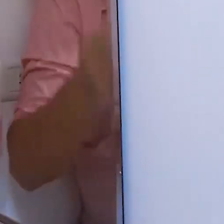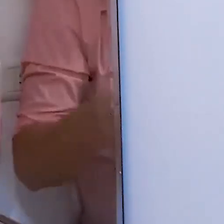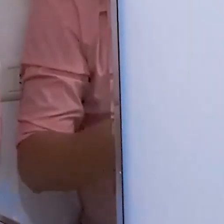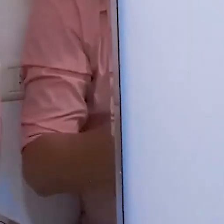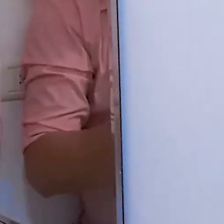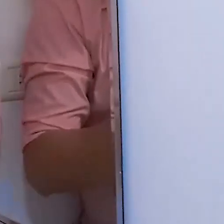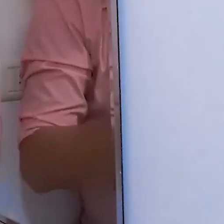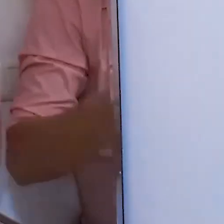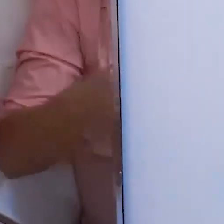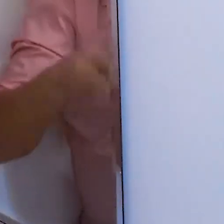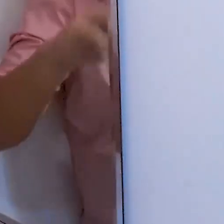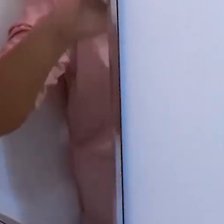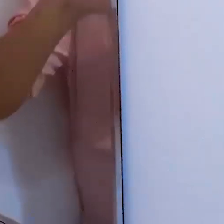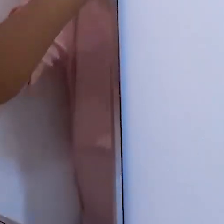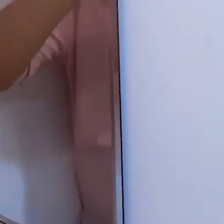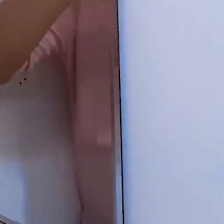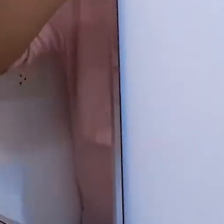ser.